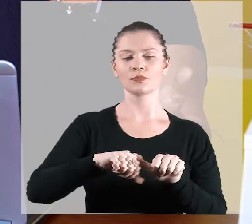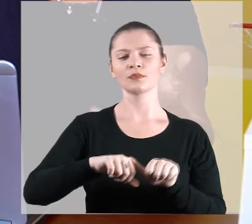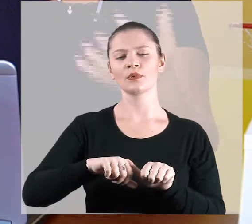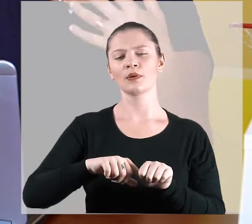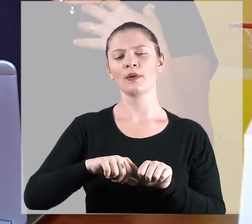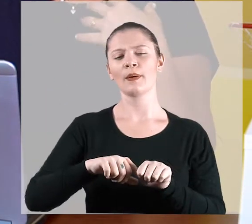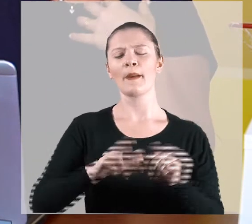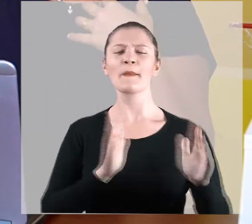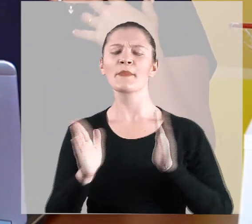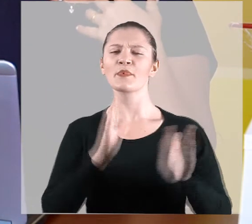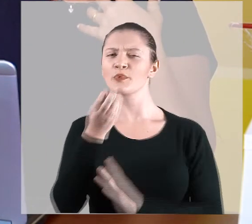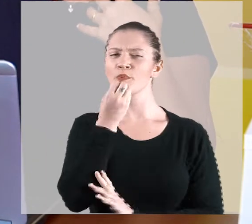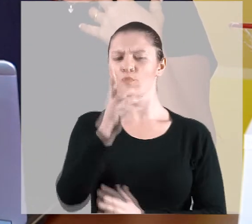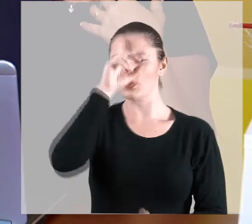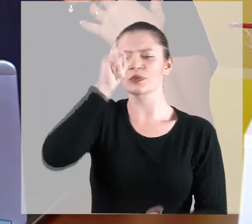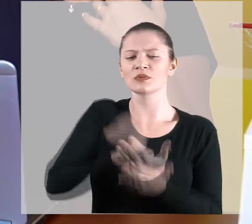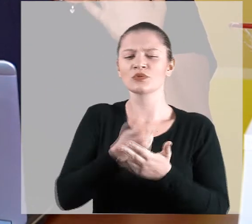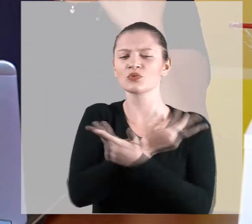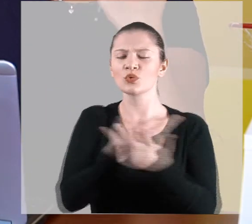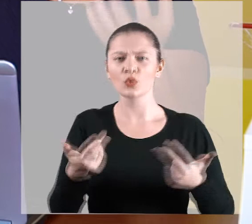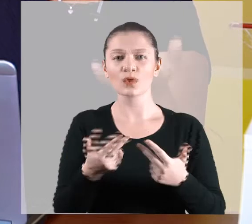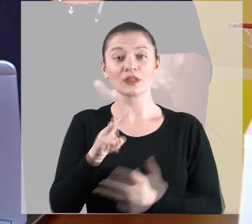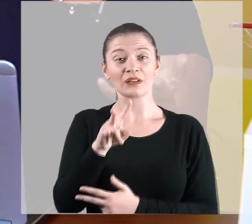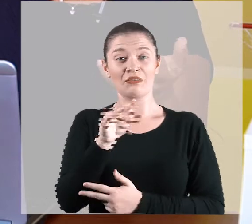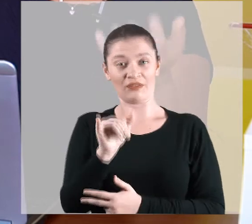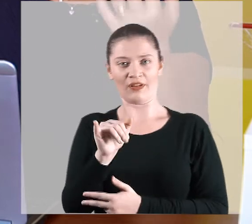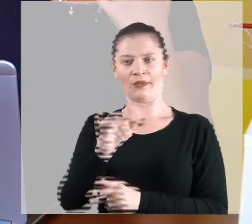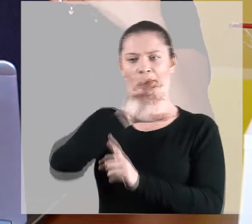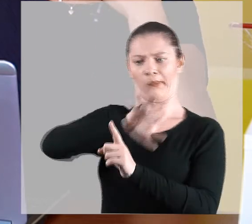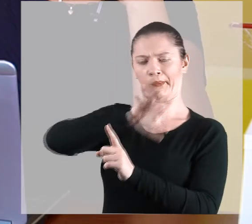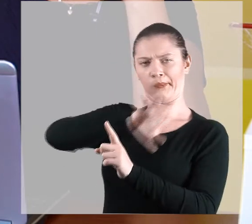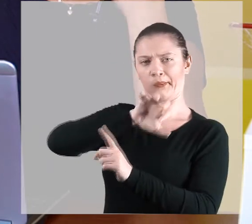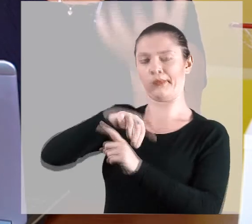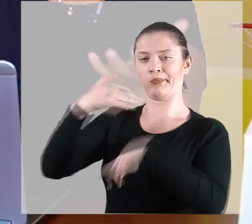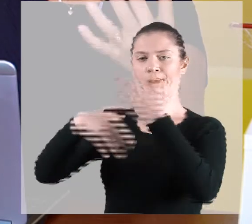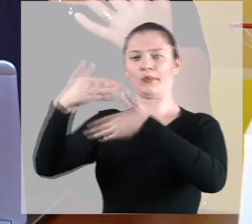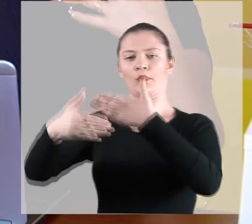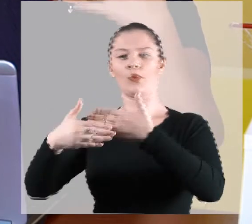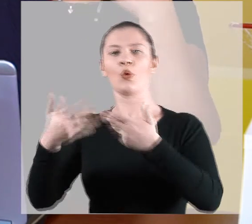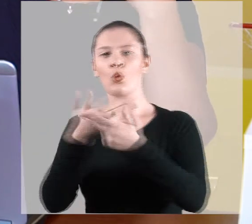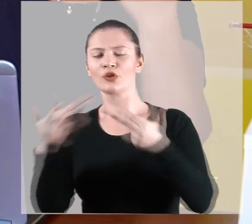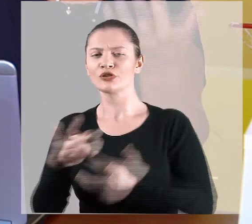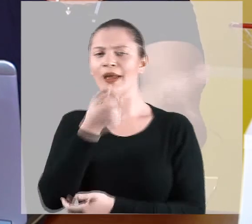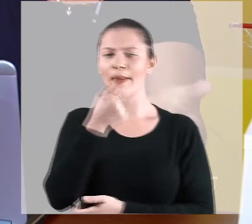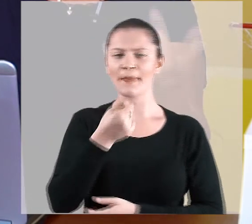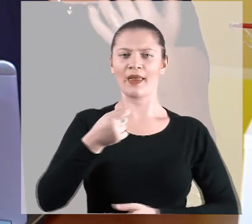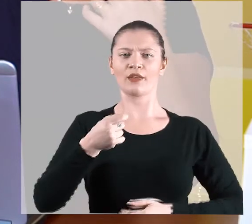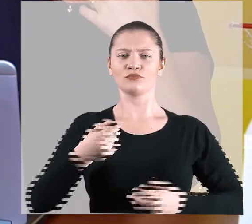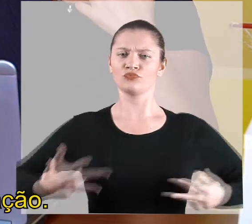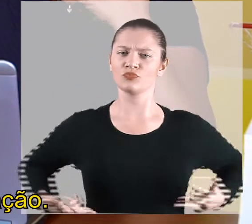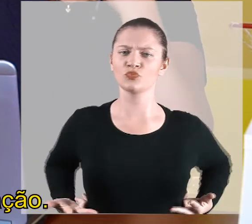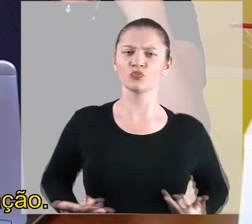período para decidirem sobre coisas que vão intervir no seu desenvolvimento, questões de hormônios, questões de